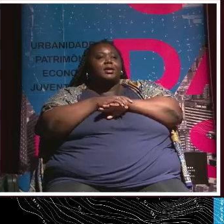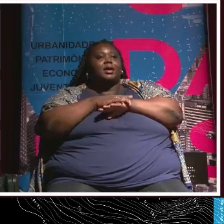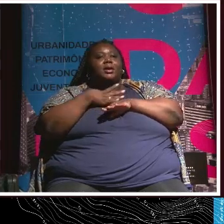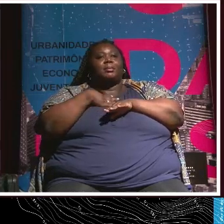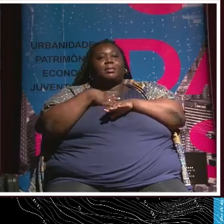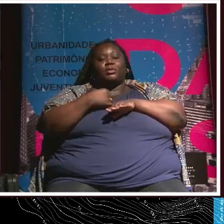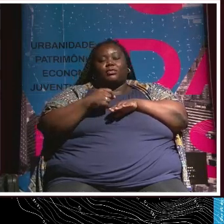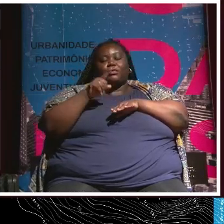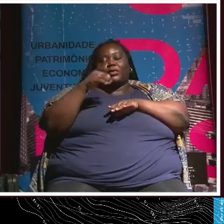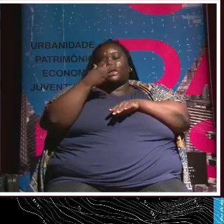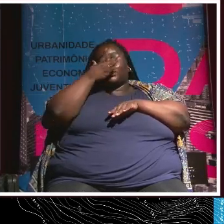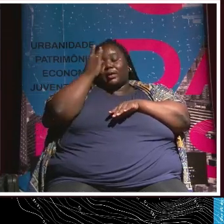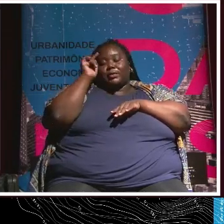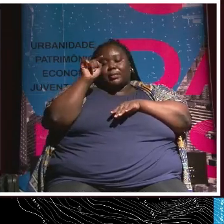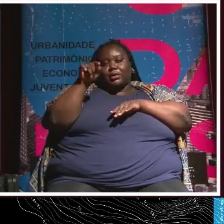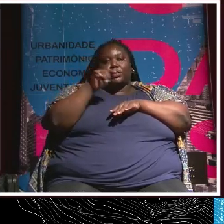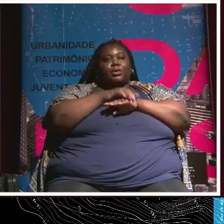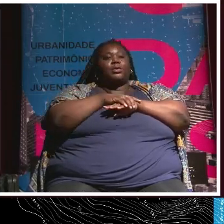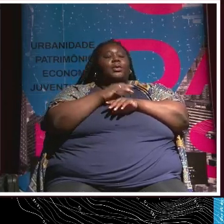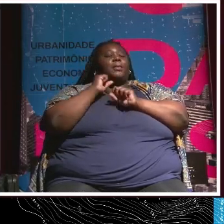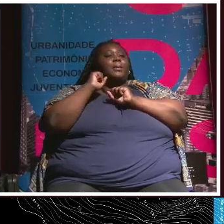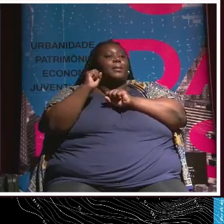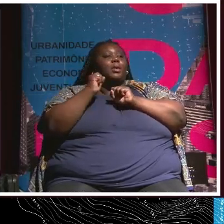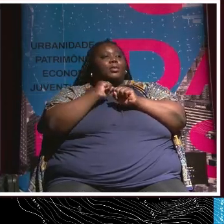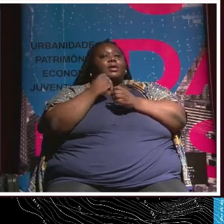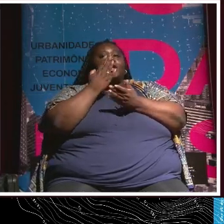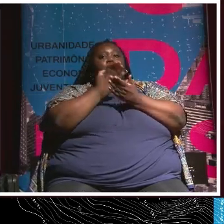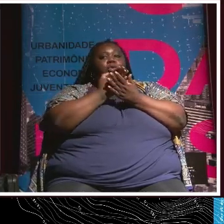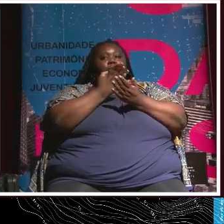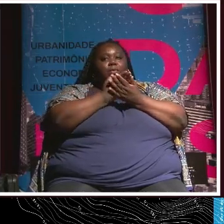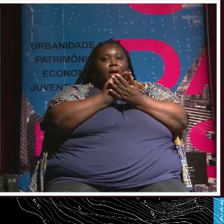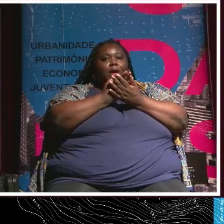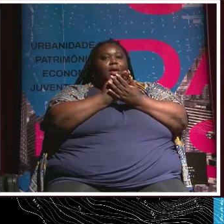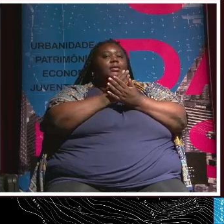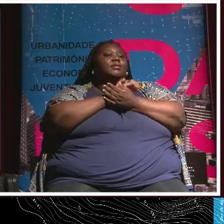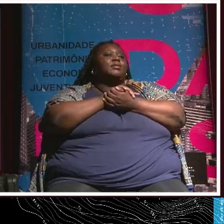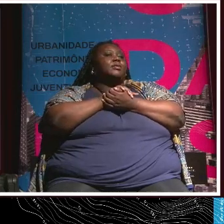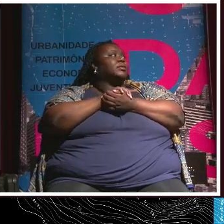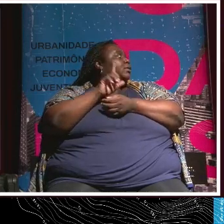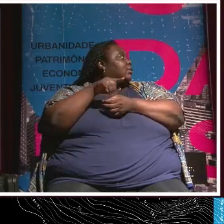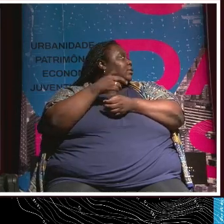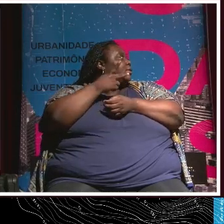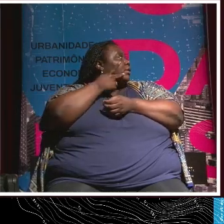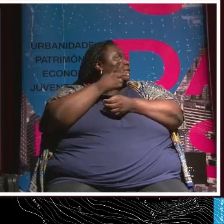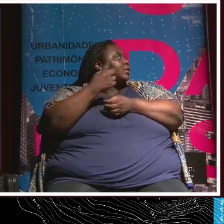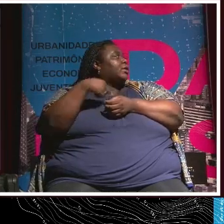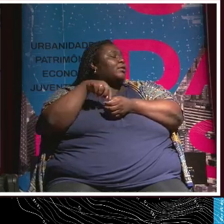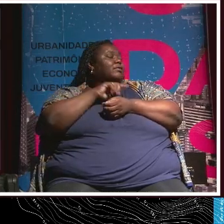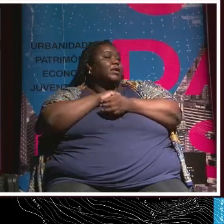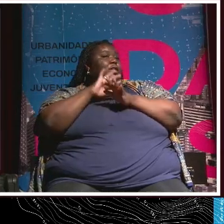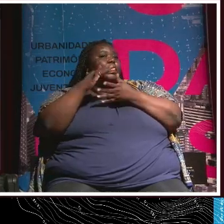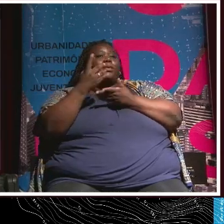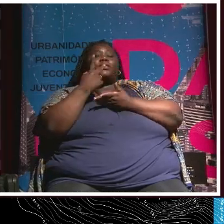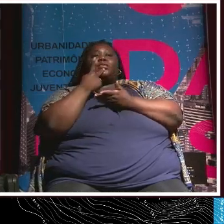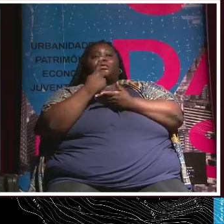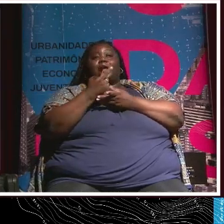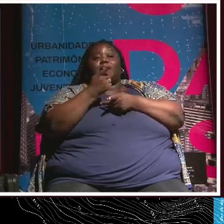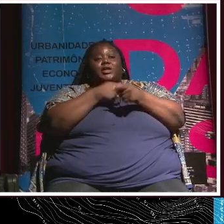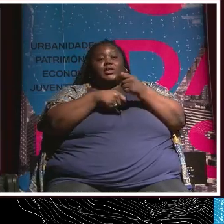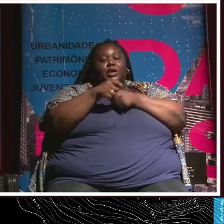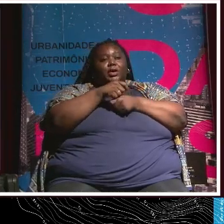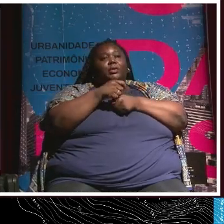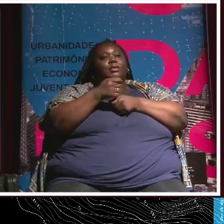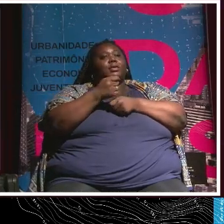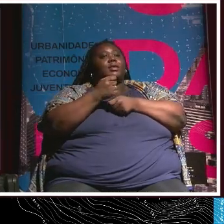filho daquelas pessoas poder estudar. Isto é disso que a gente está falando, quando a gente fala de economia